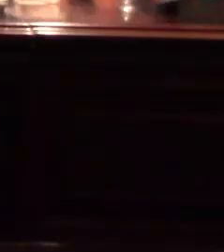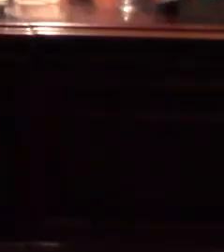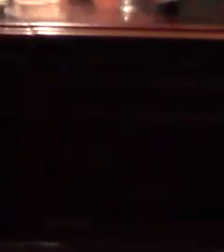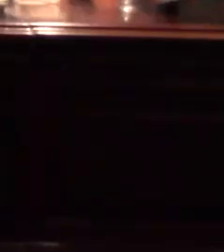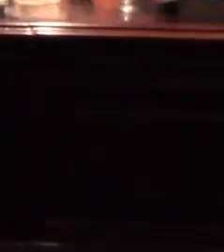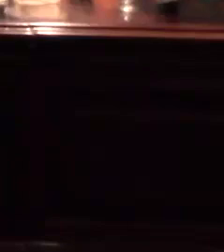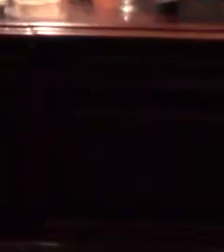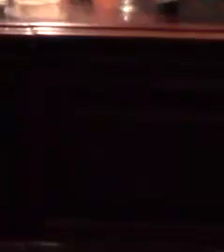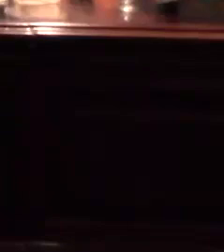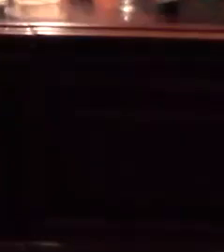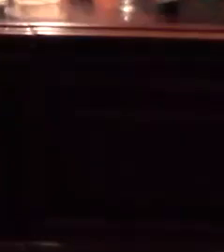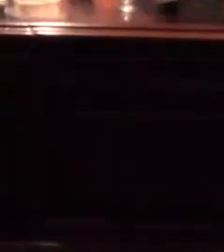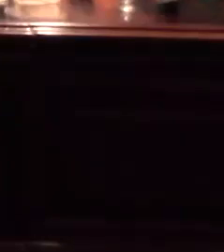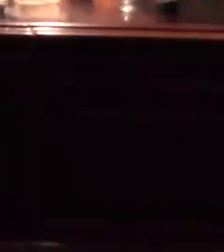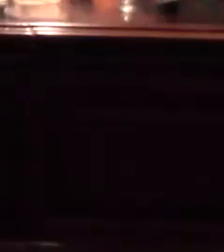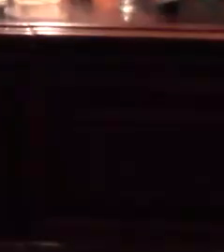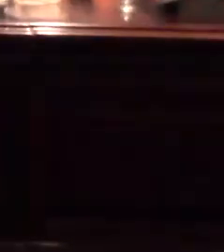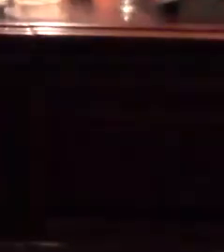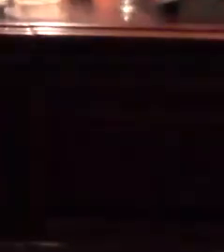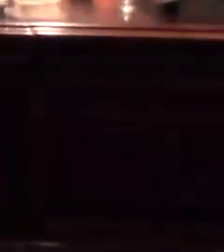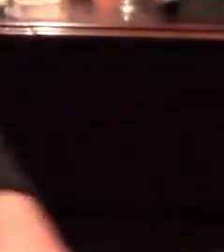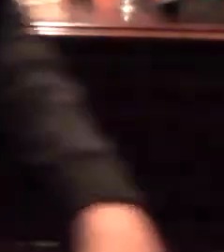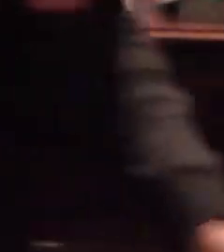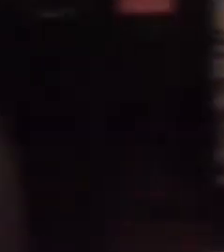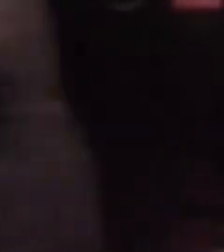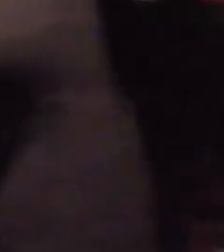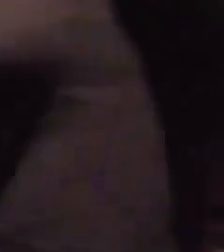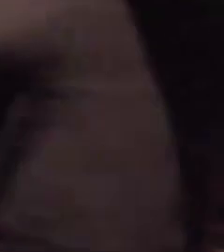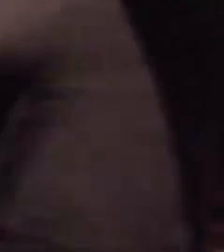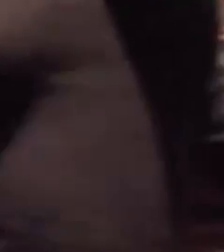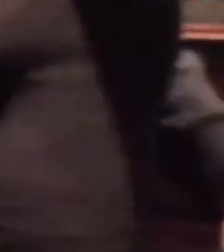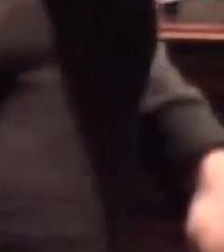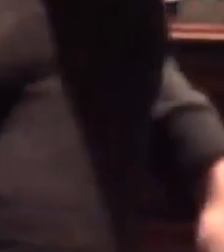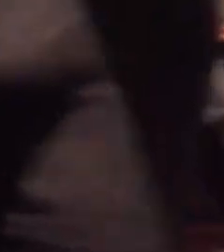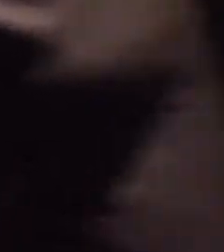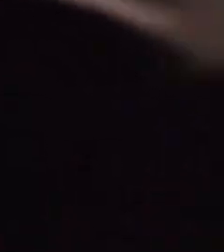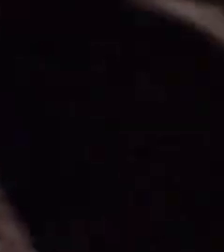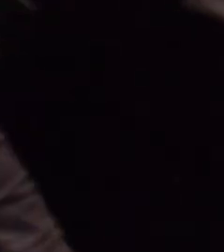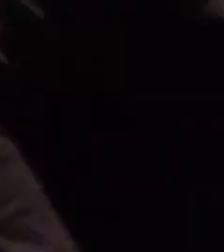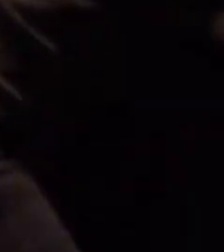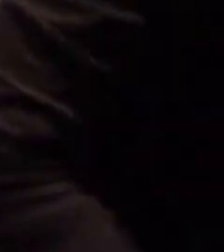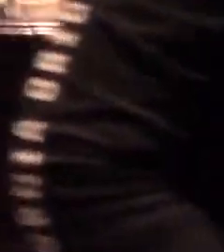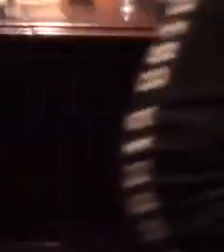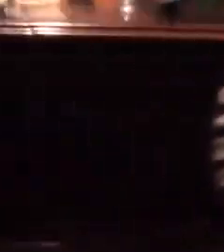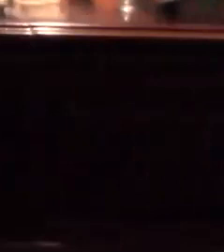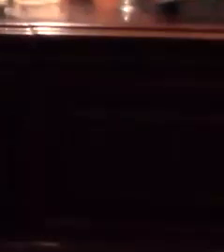muito literatura, de citar autores, e